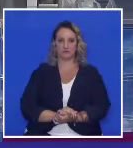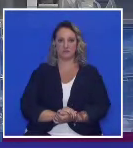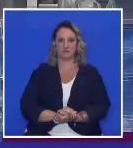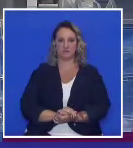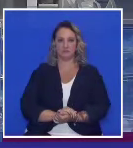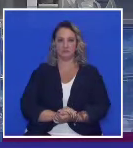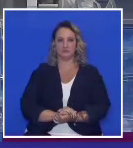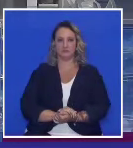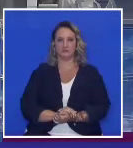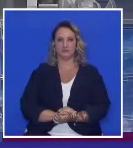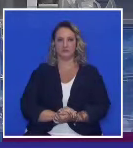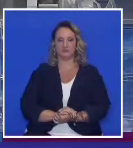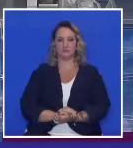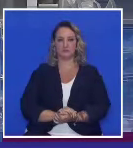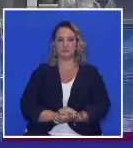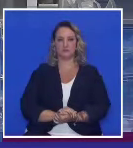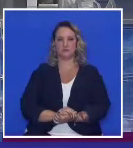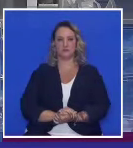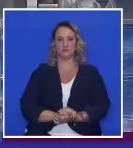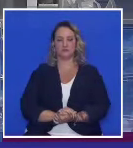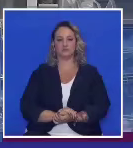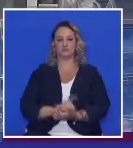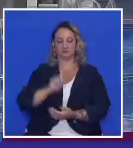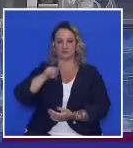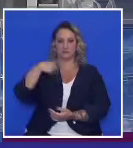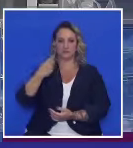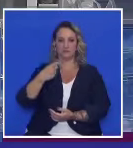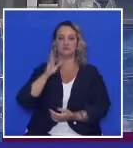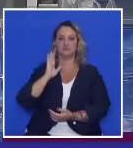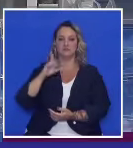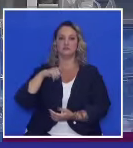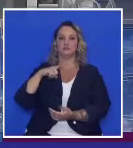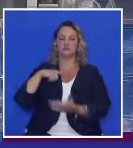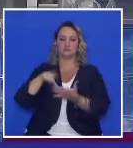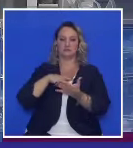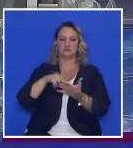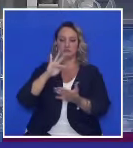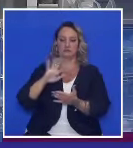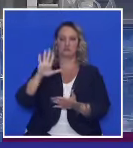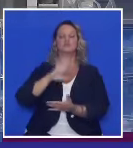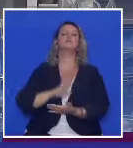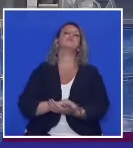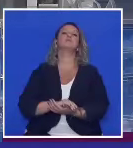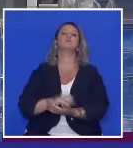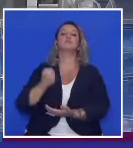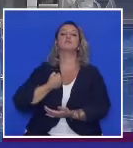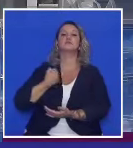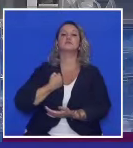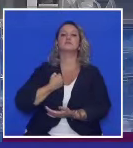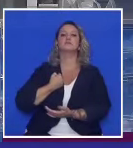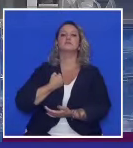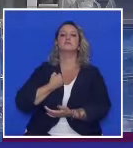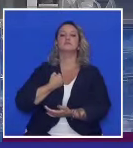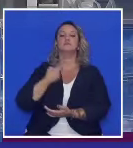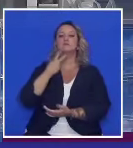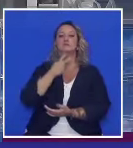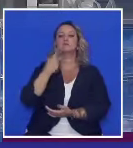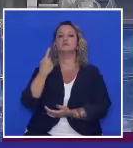Lembrando que às 19 horas foi realizado também o sorteio da Loteria Federal. Bola vermelha número